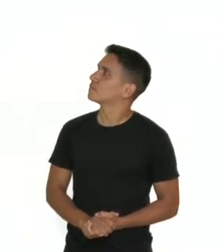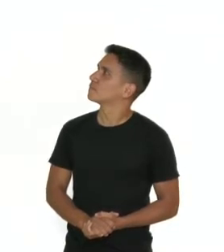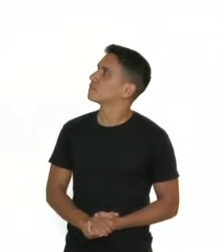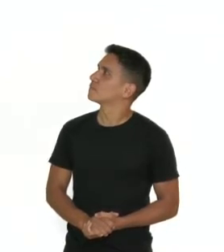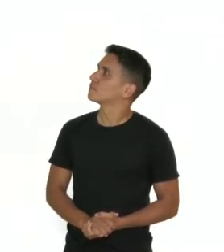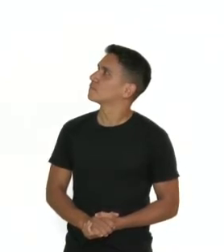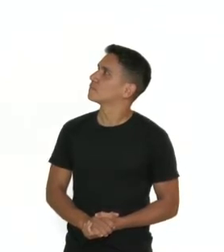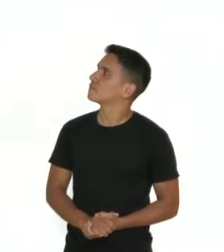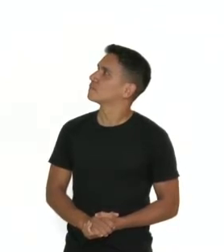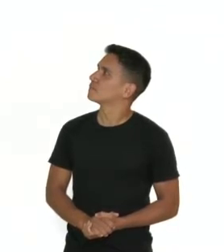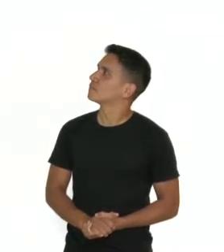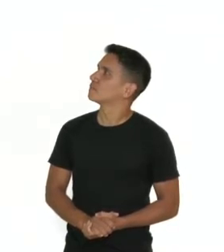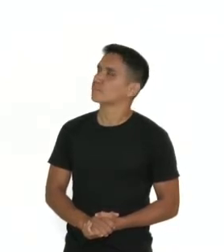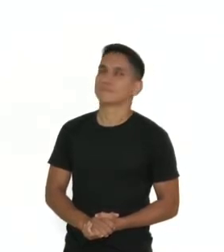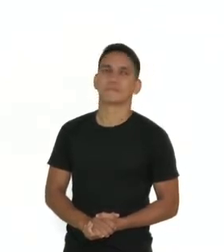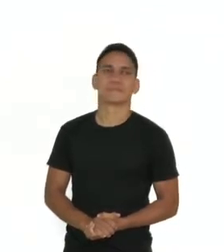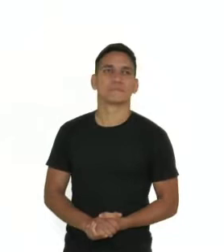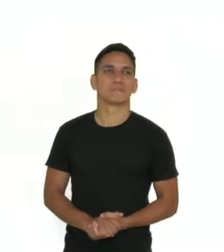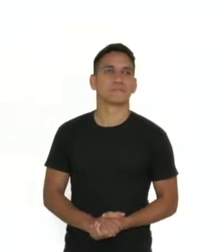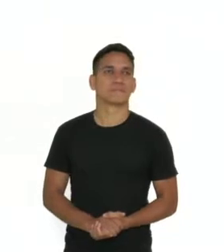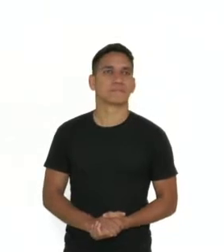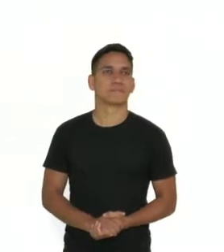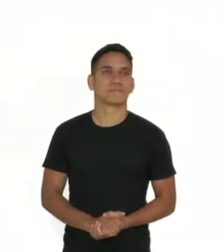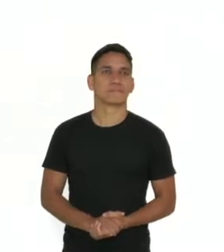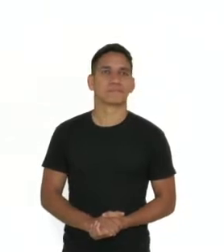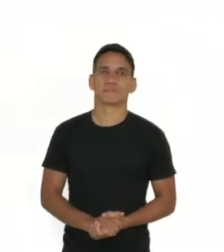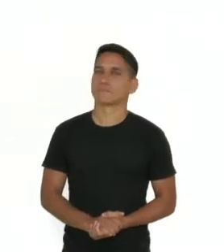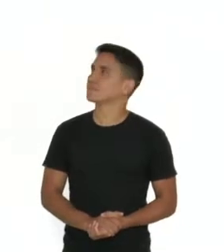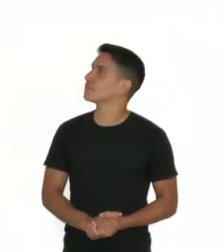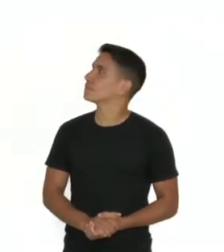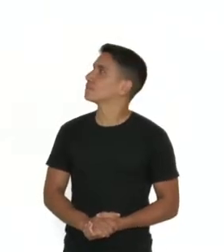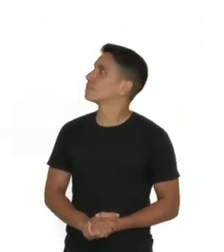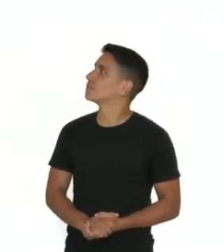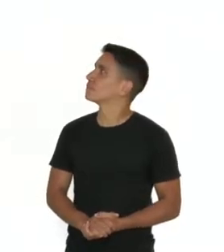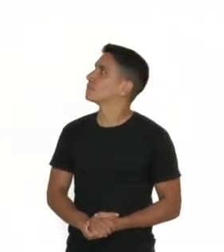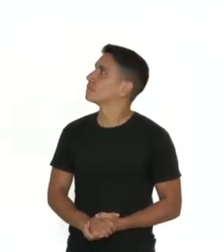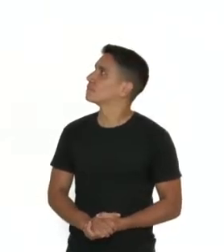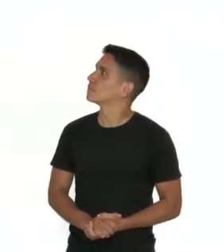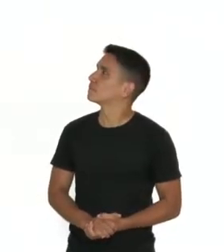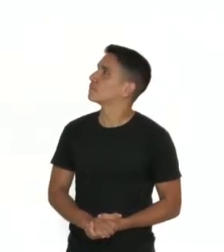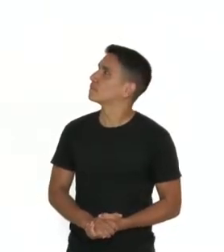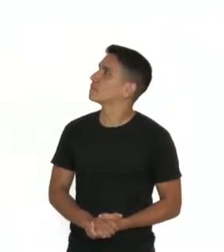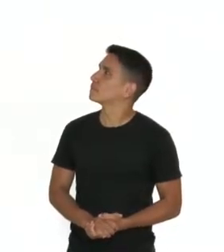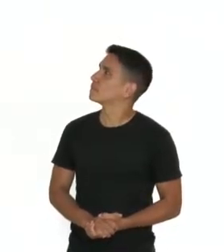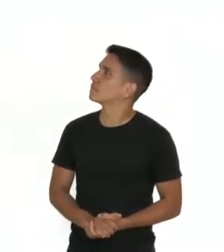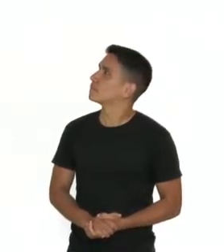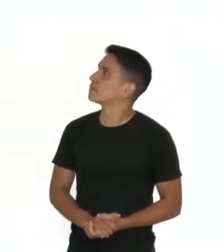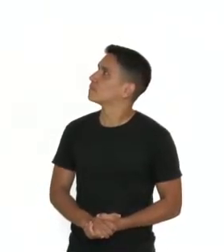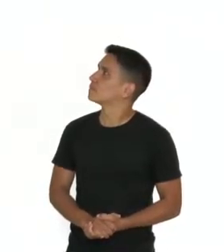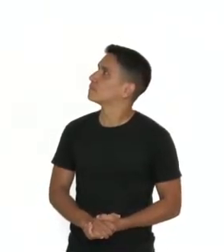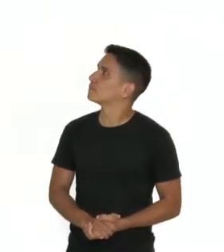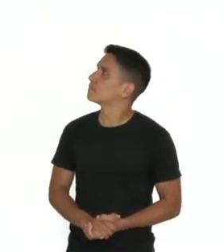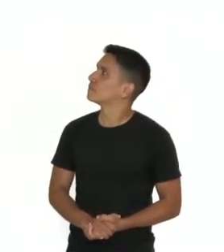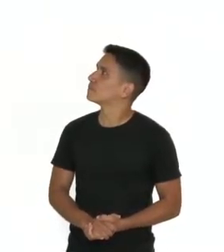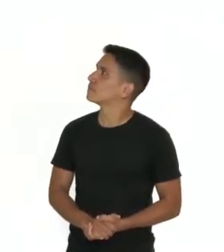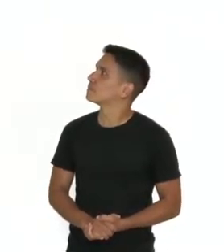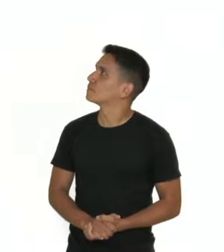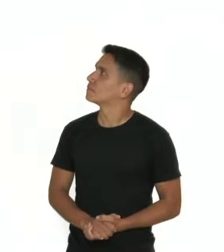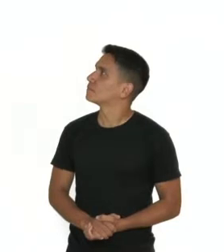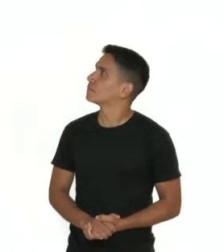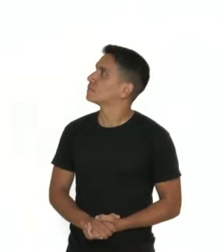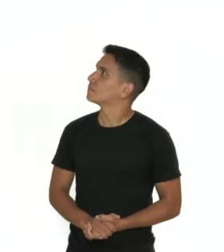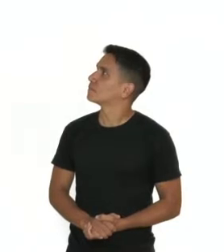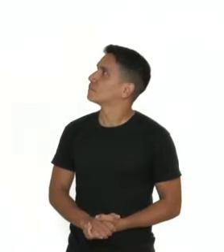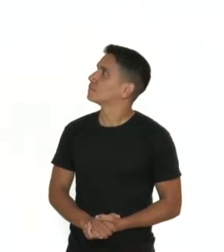de volta. Tá bueno, disse o barbeiro. Só que o barbeiro terminou de cortar o cabelo do guri e o